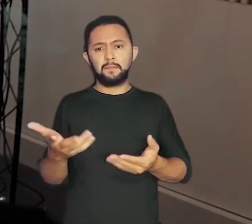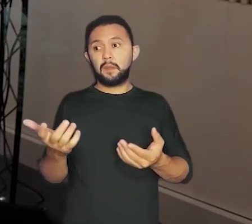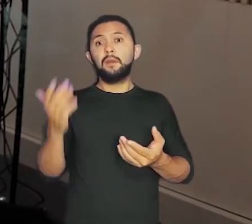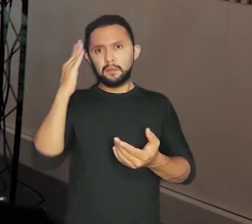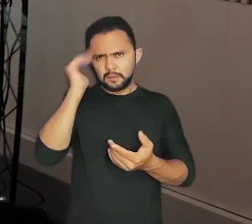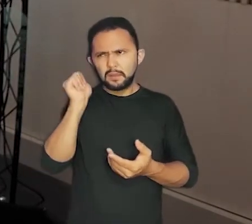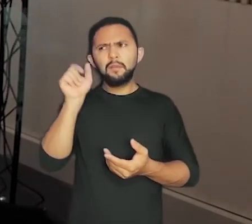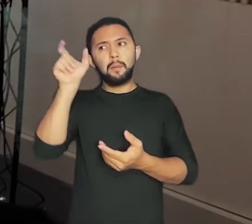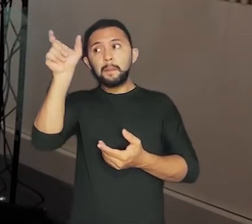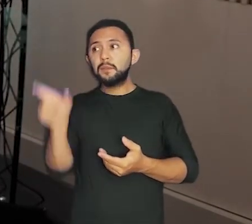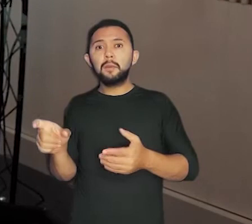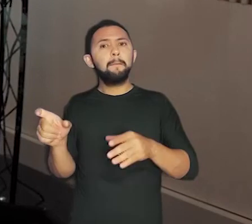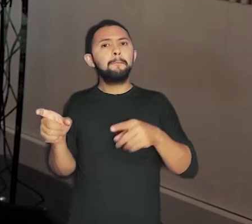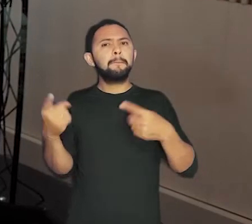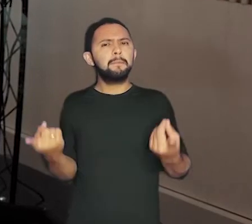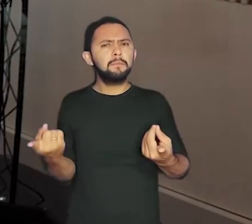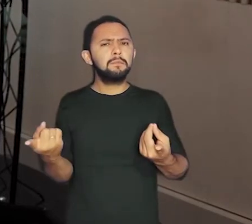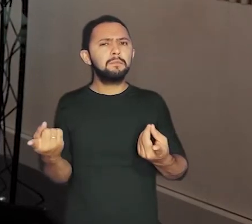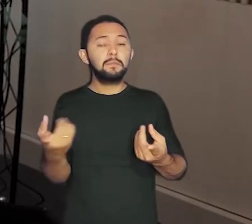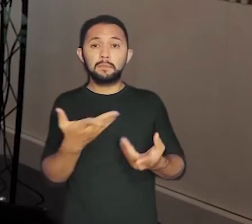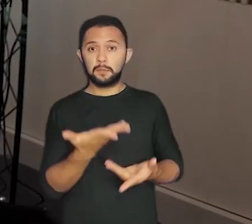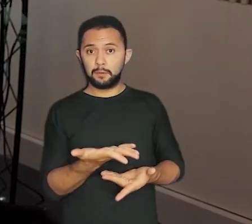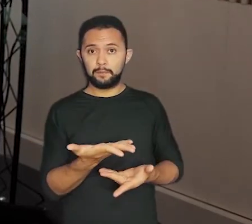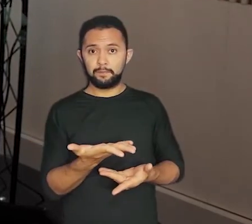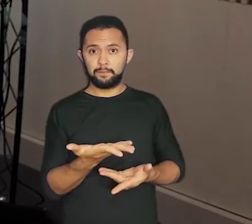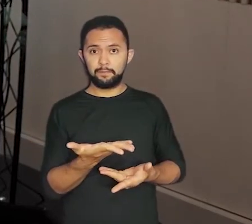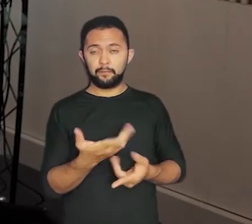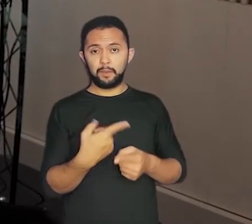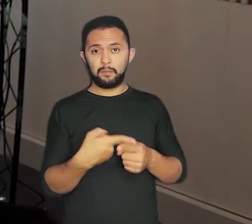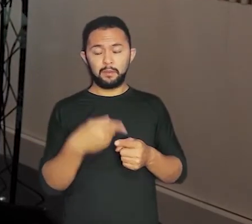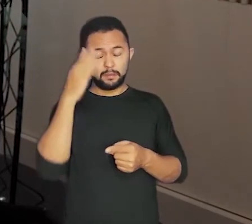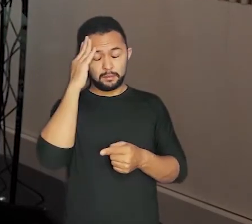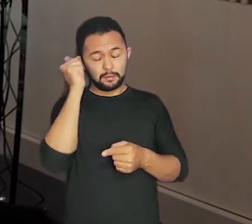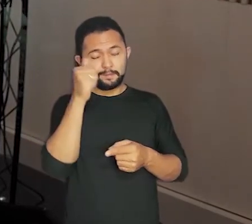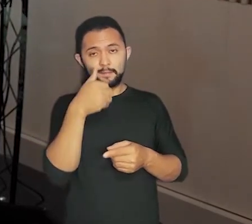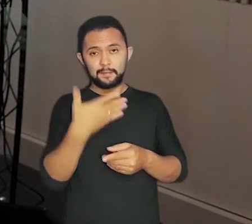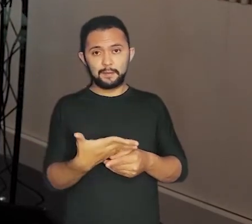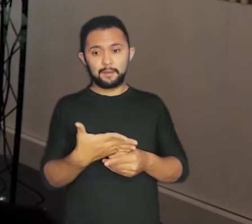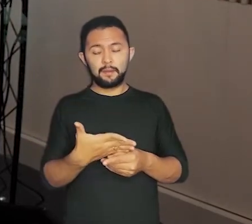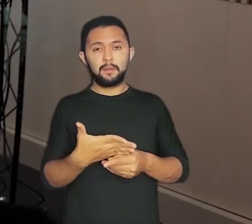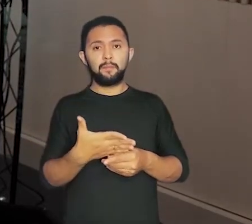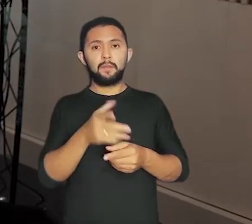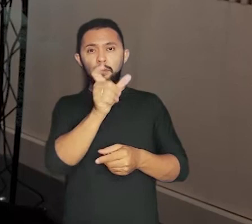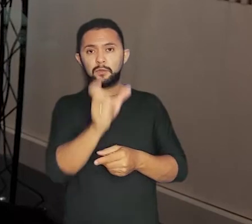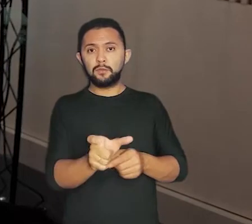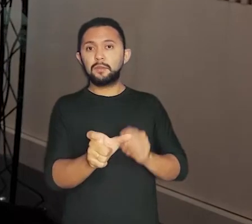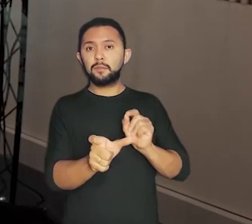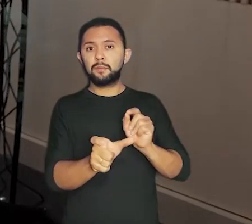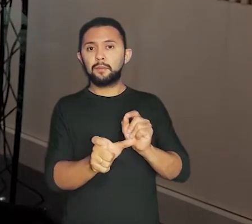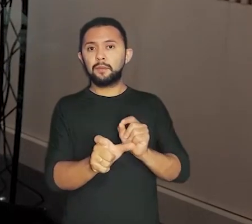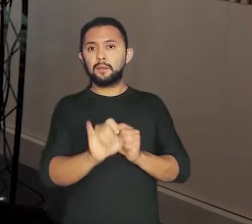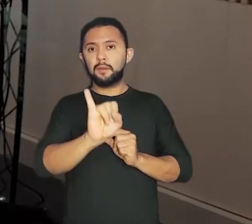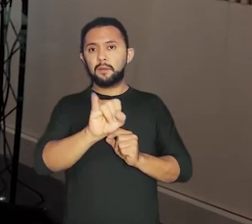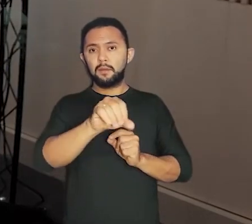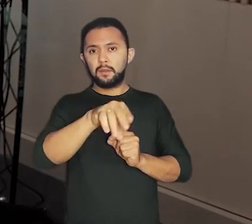alguém colocou, mas eu não consigo determinar quem foi essa pessoa. Então o sujeito ele é